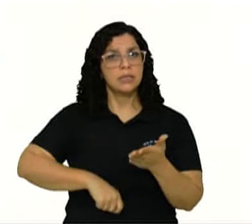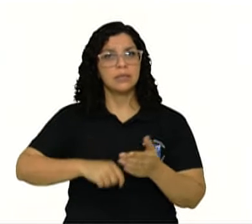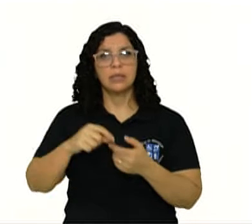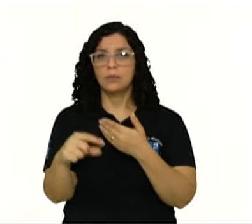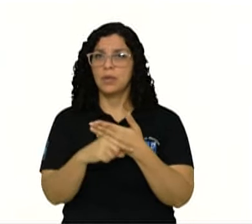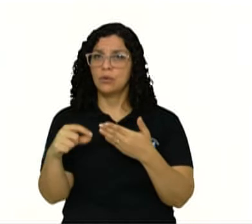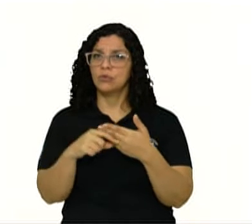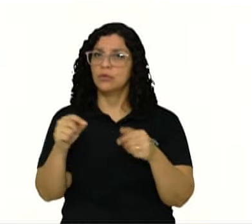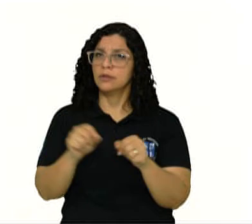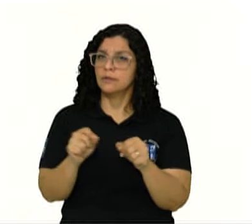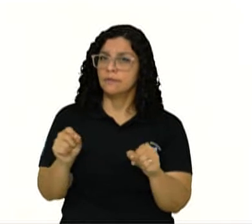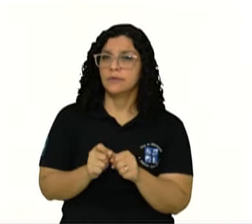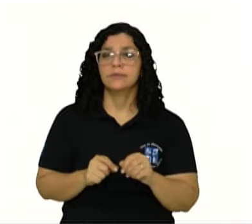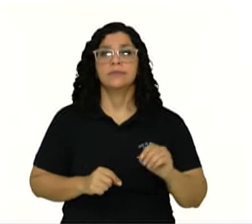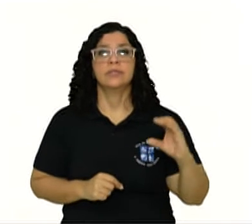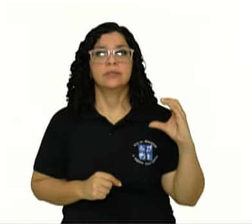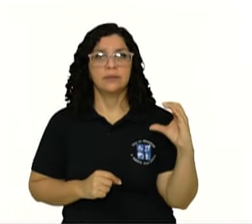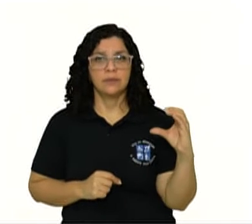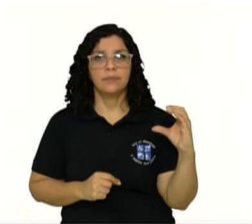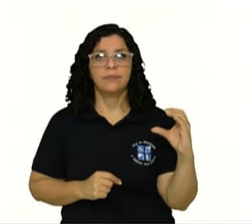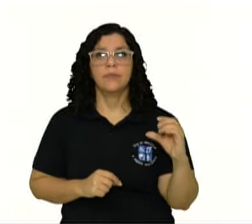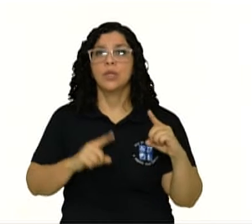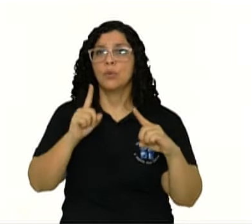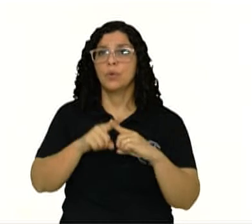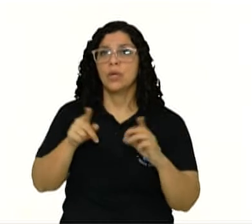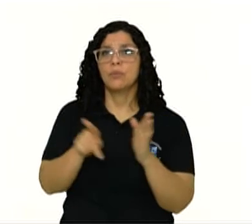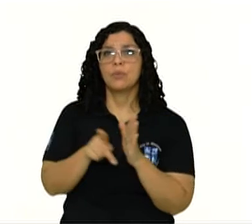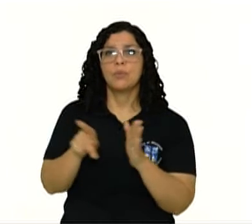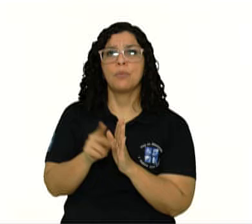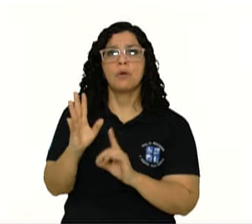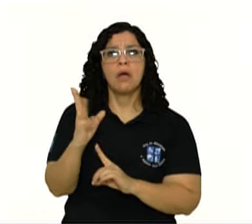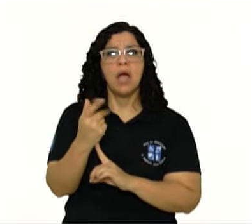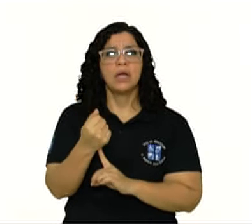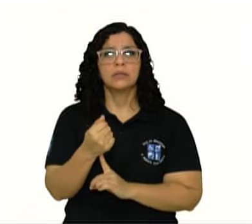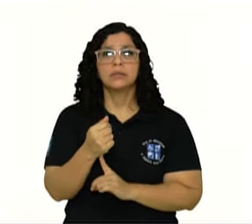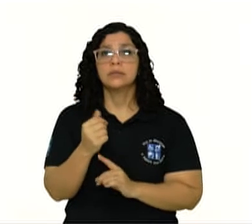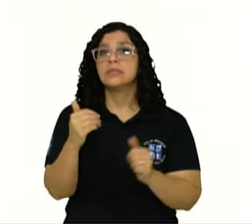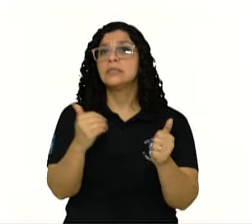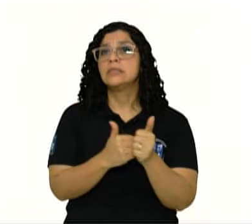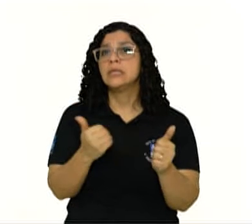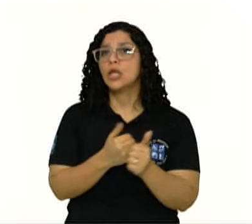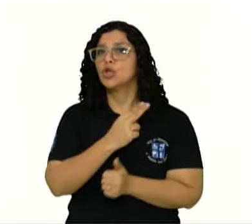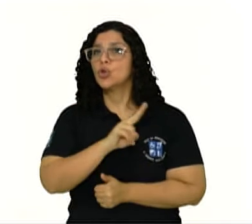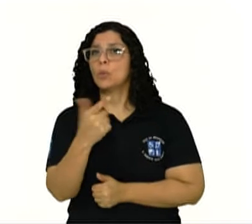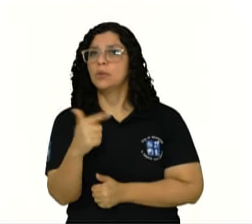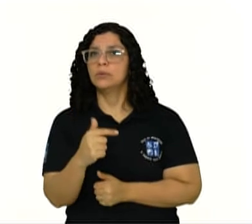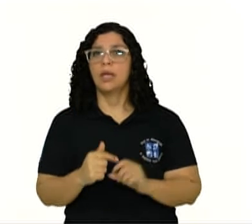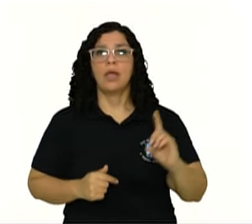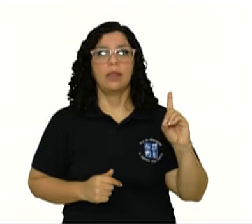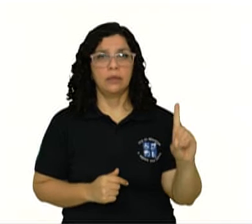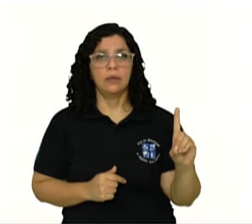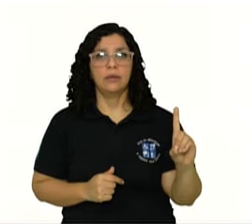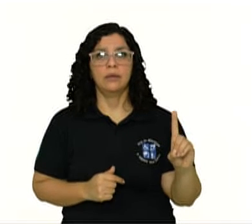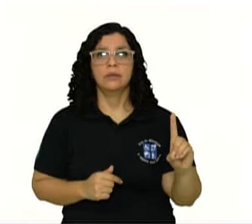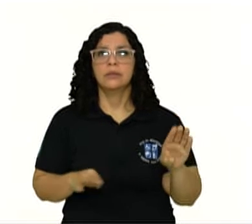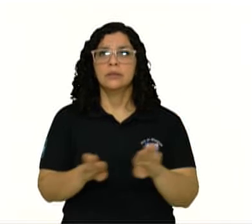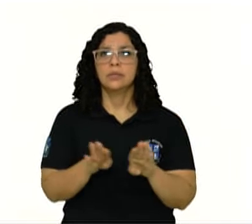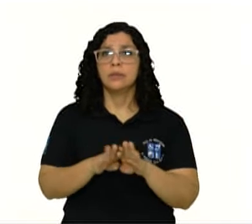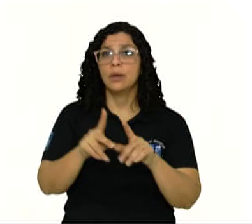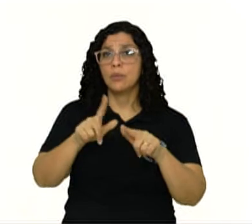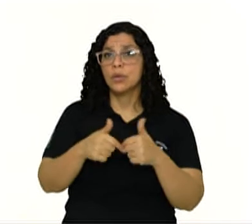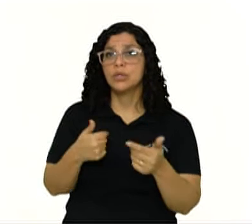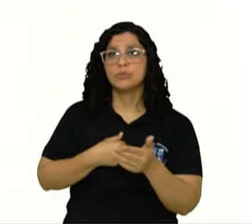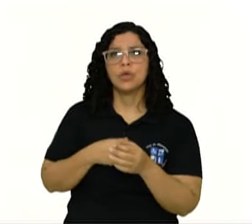autor. Alternativa C. Por ser uma obra anônima. E alternativa D. Por ser uma